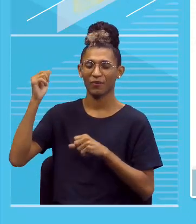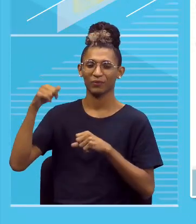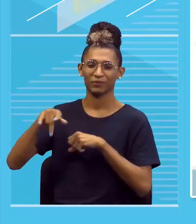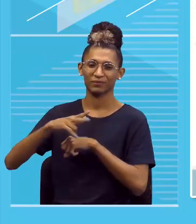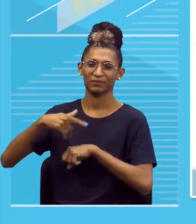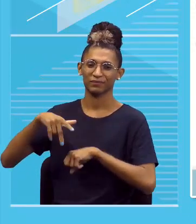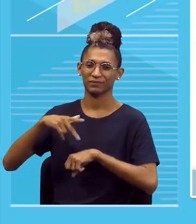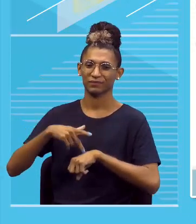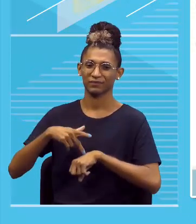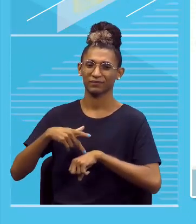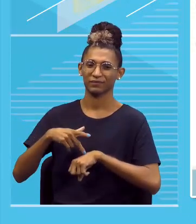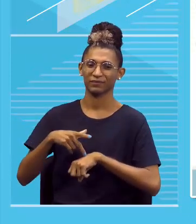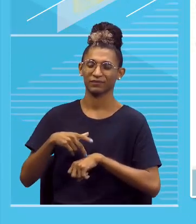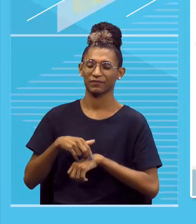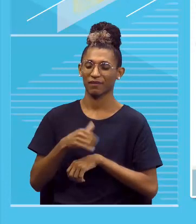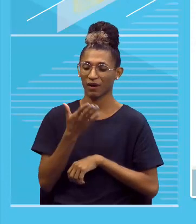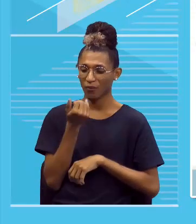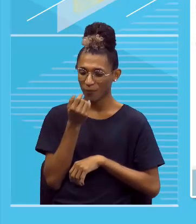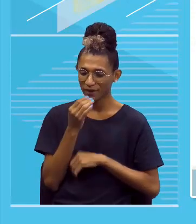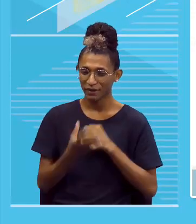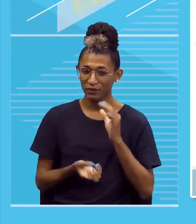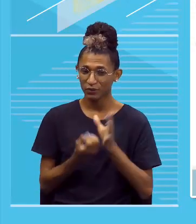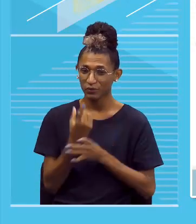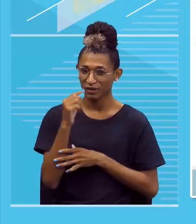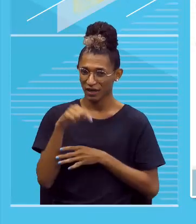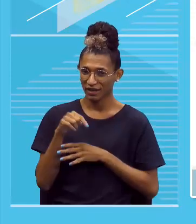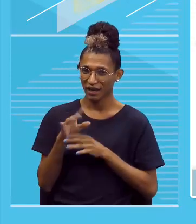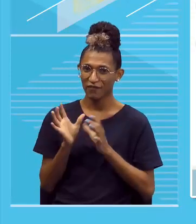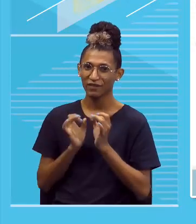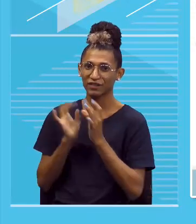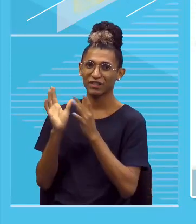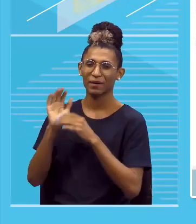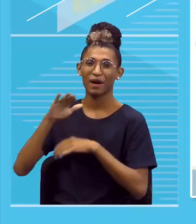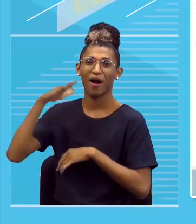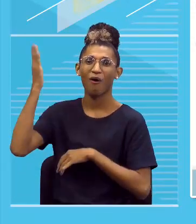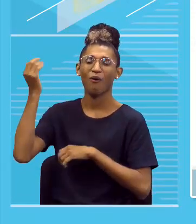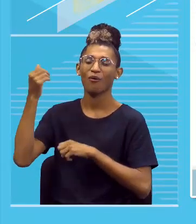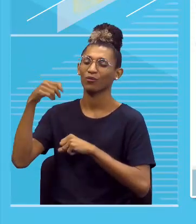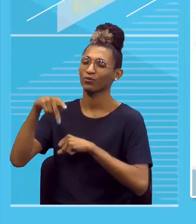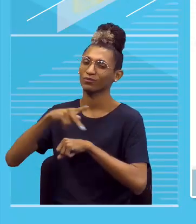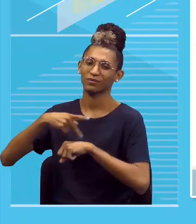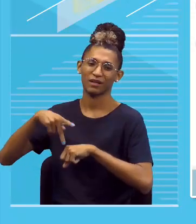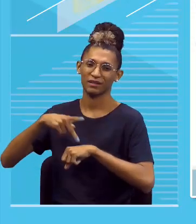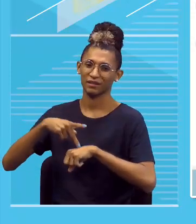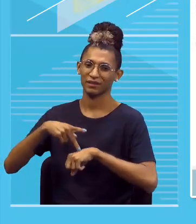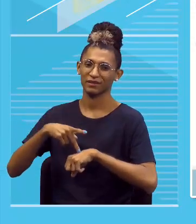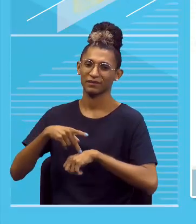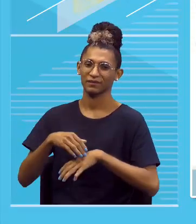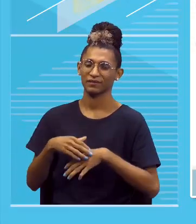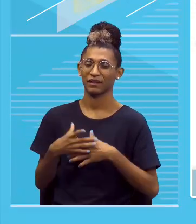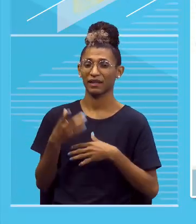vá alimentar o povo de fora então vai gerar o que dentro